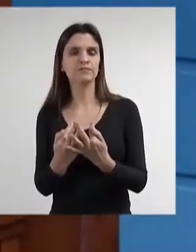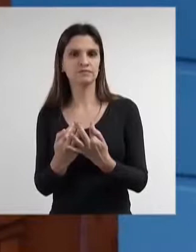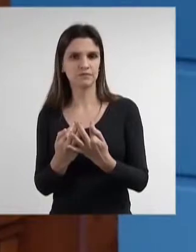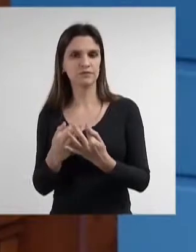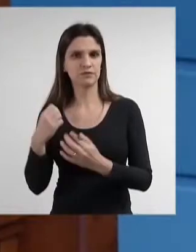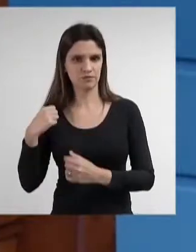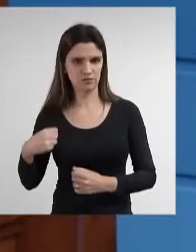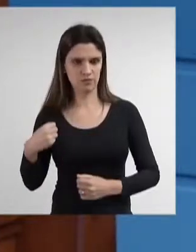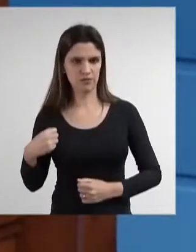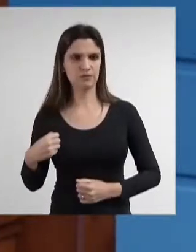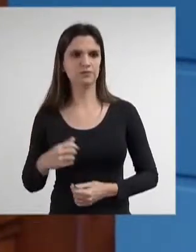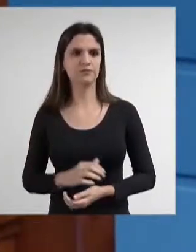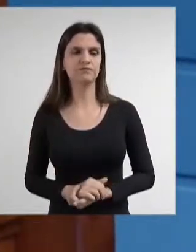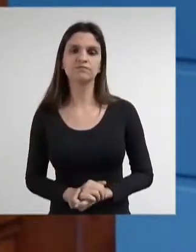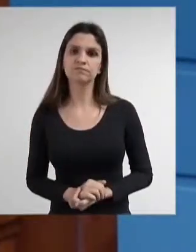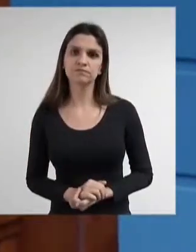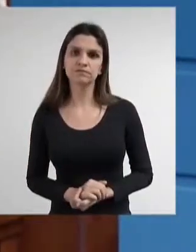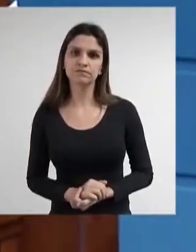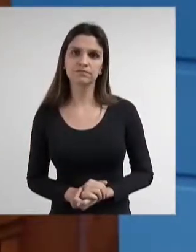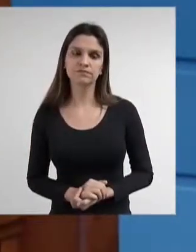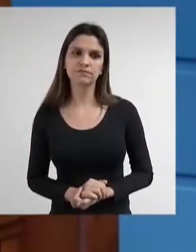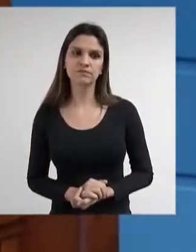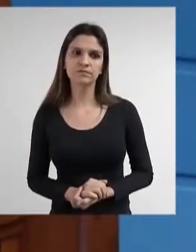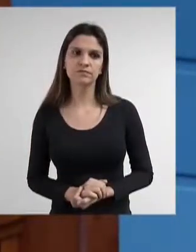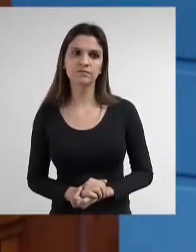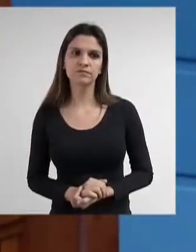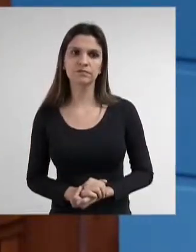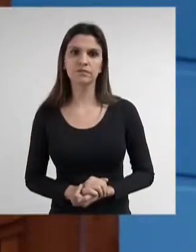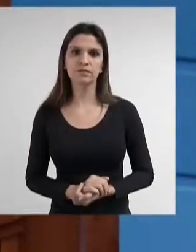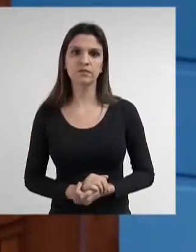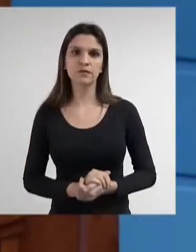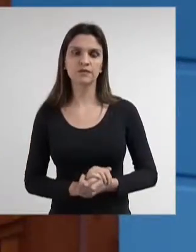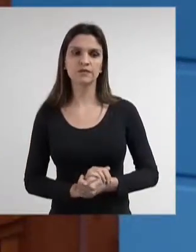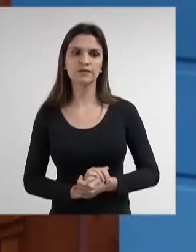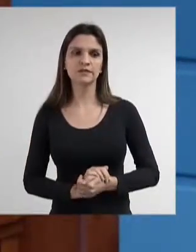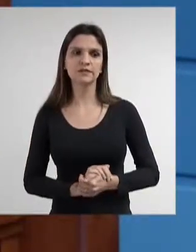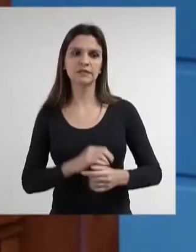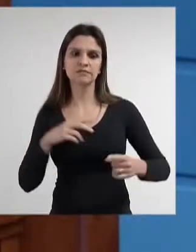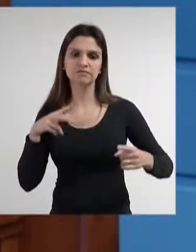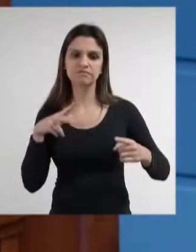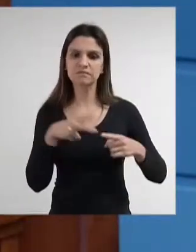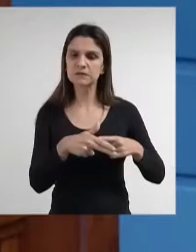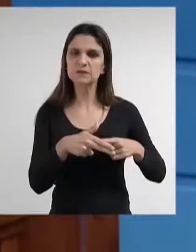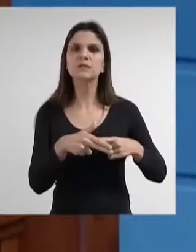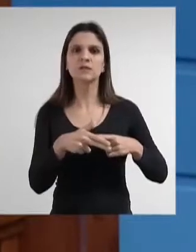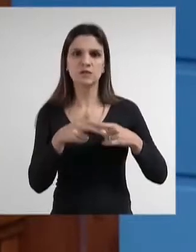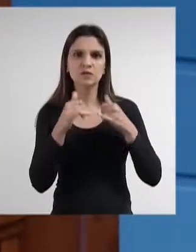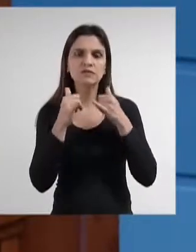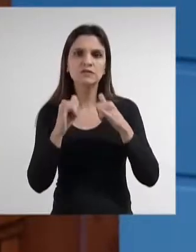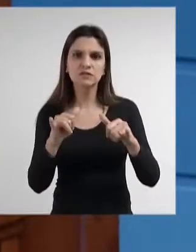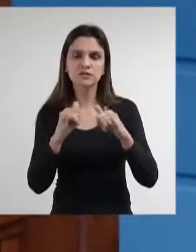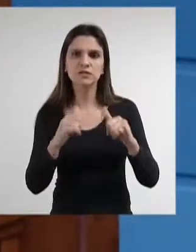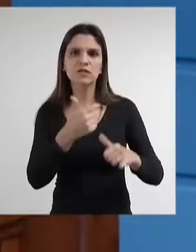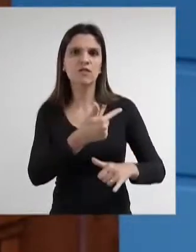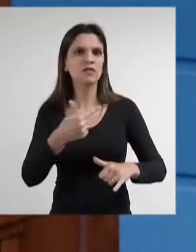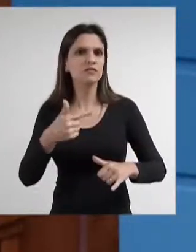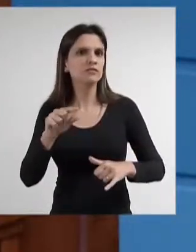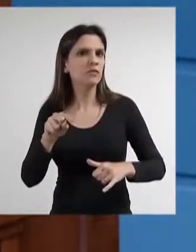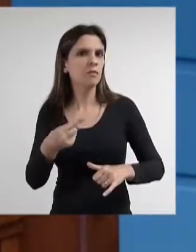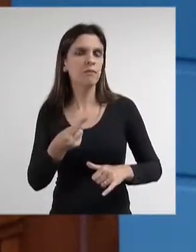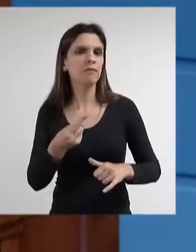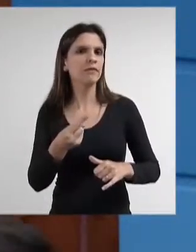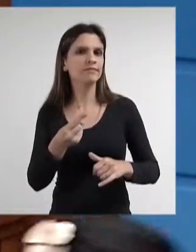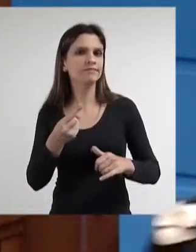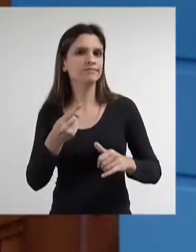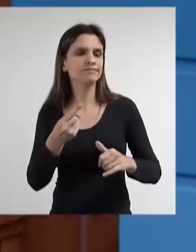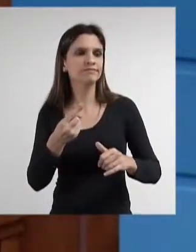nós vamos ver que com esse corte anunciado de 22 mil, é praticamente